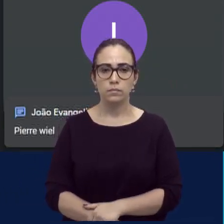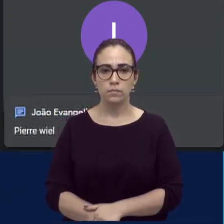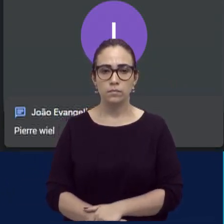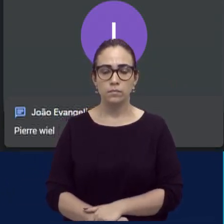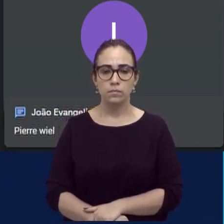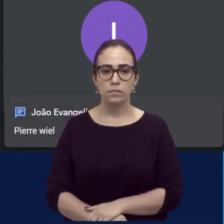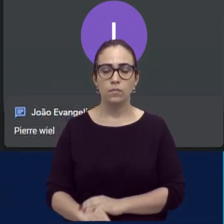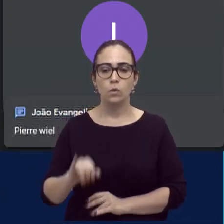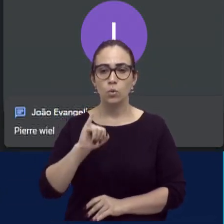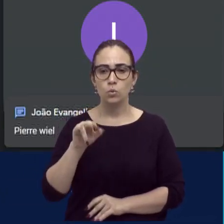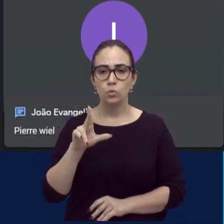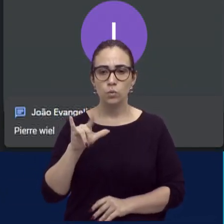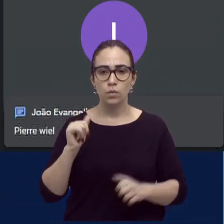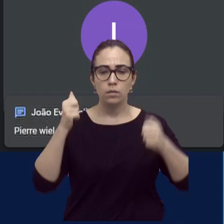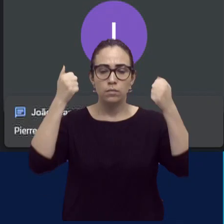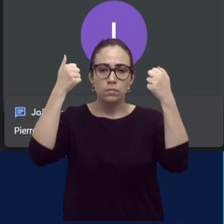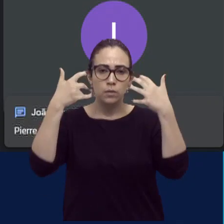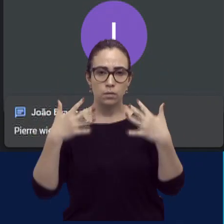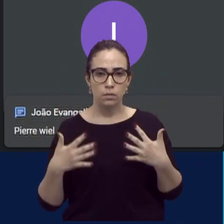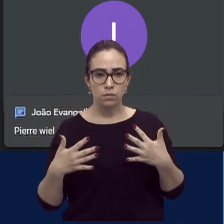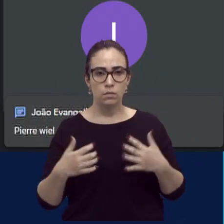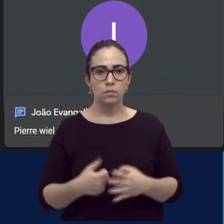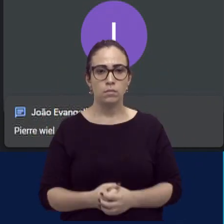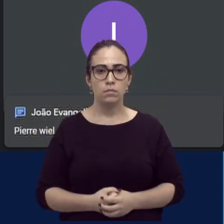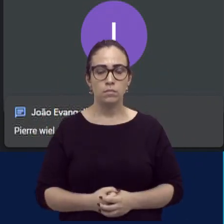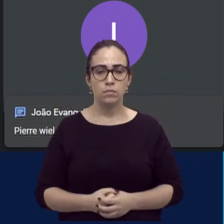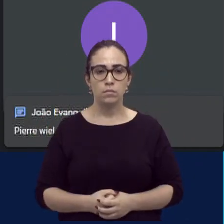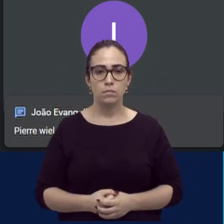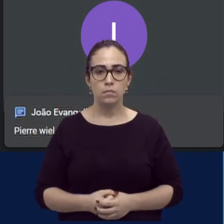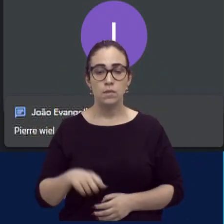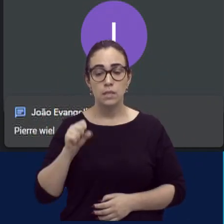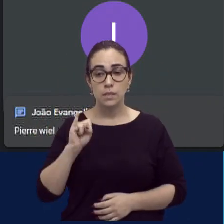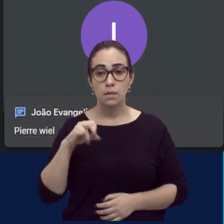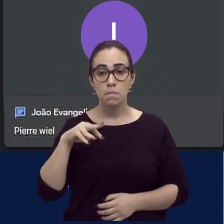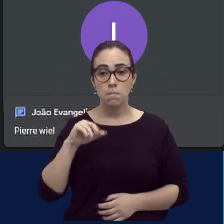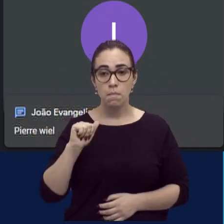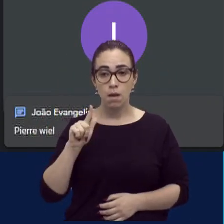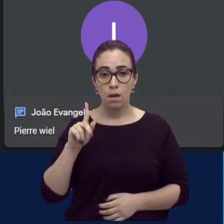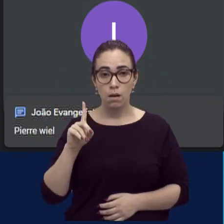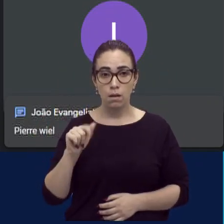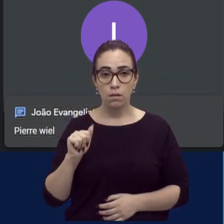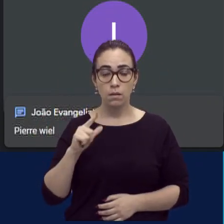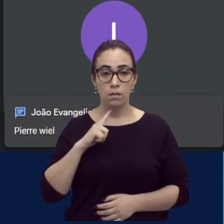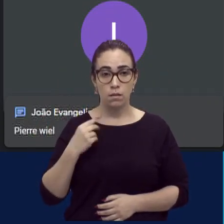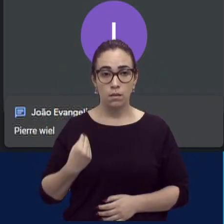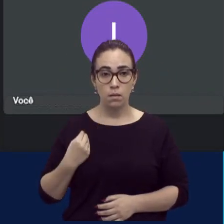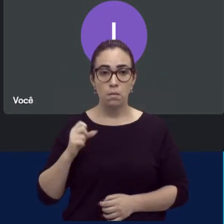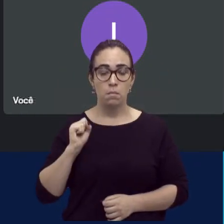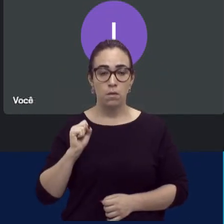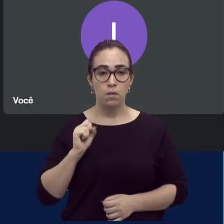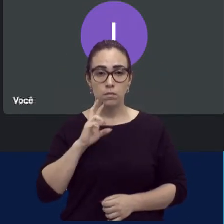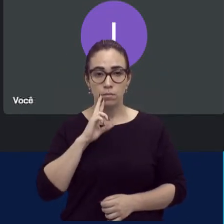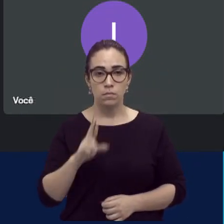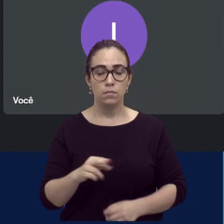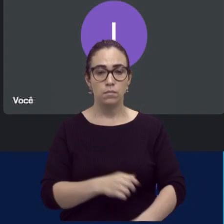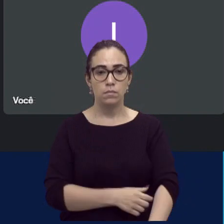A Júlia colocou, né? Magda, se você estiver ouvindo, fique à vontade, tá? Pode até ficar com a câmera desligada. Deu